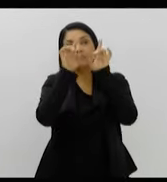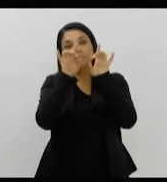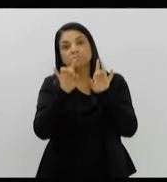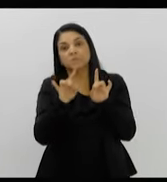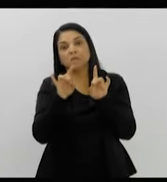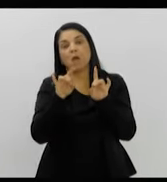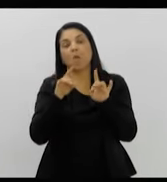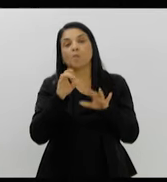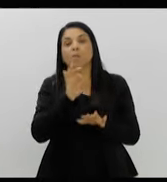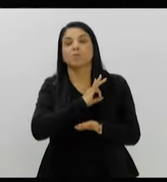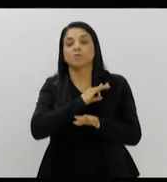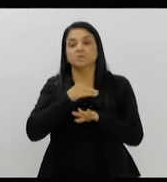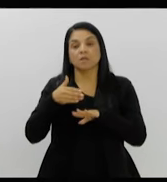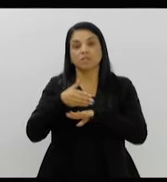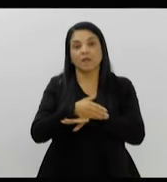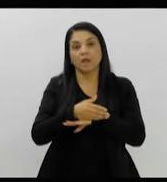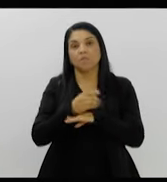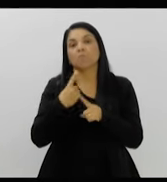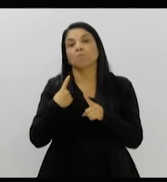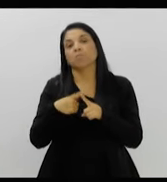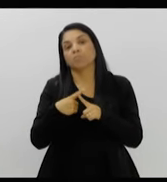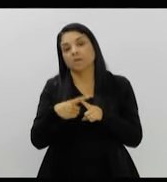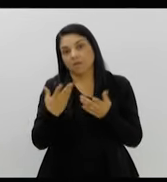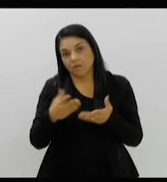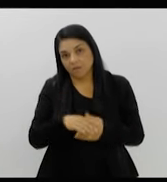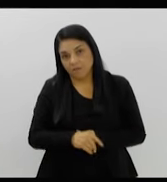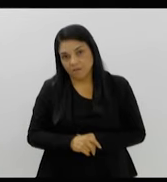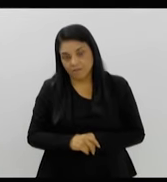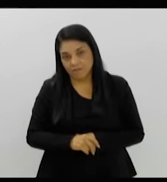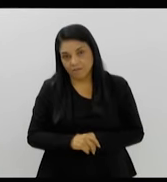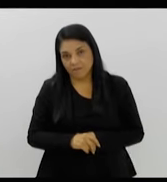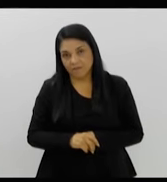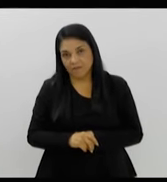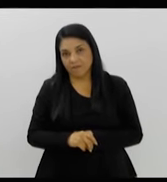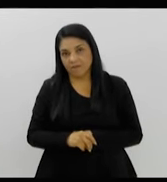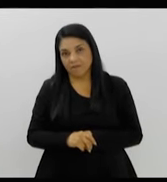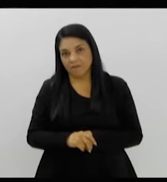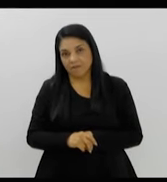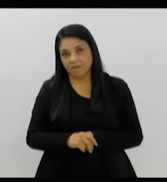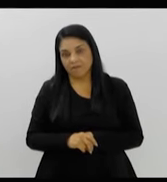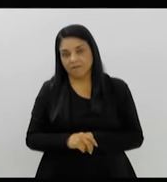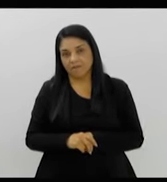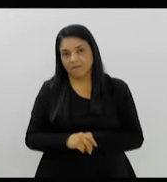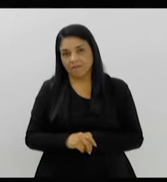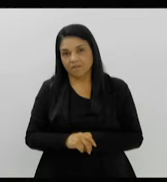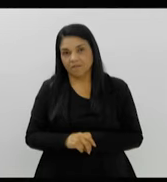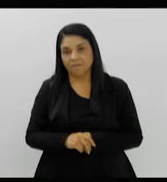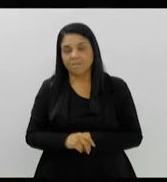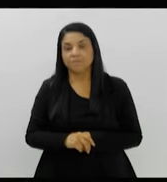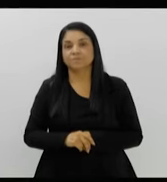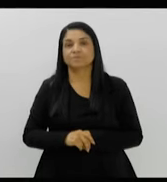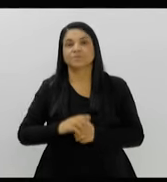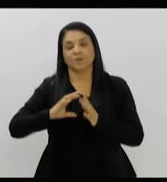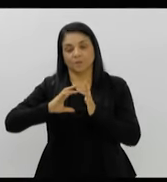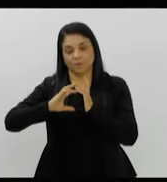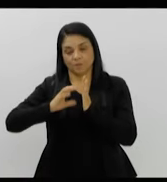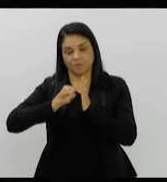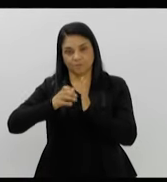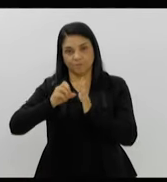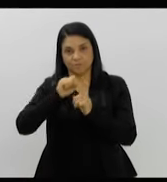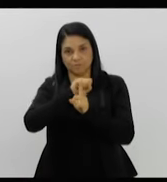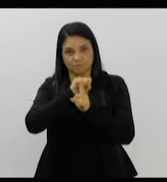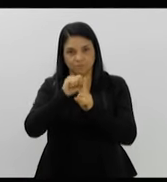de Janeiro pois bem o partido socialista